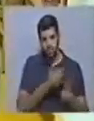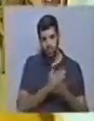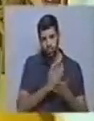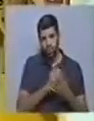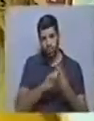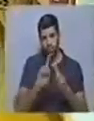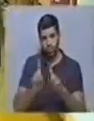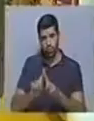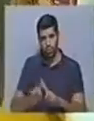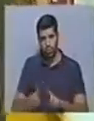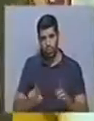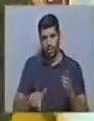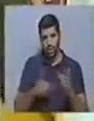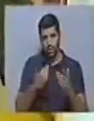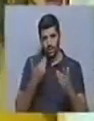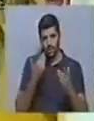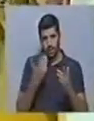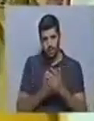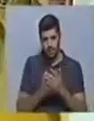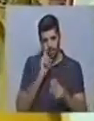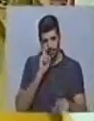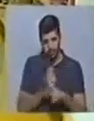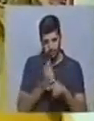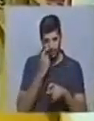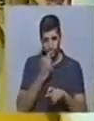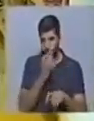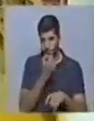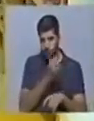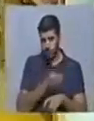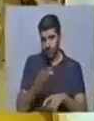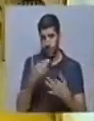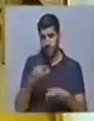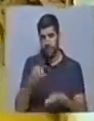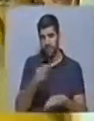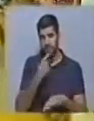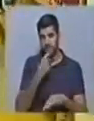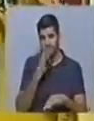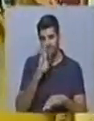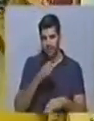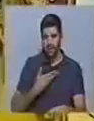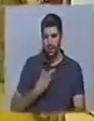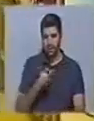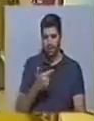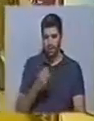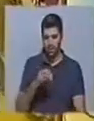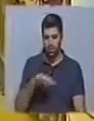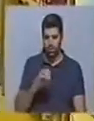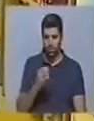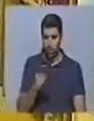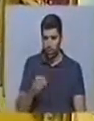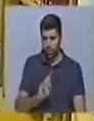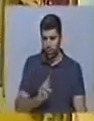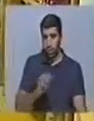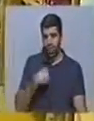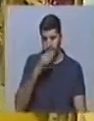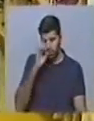que permite, assim, verificar a visão das crianças, mas também perceber se são daltónicas ou não. Por exemplo, sabiam que Van Gogh